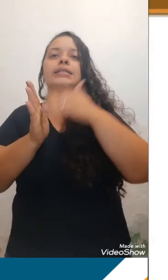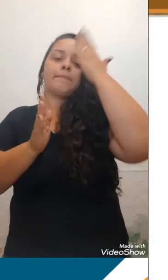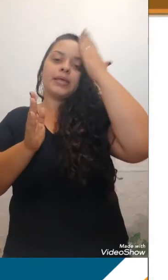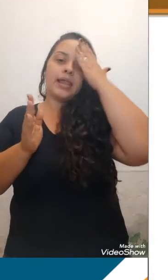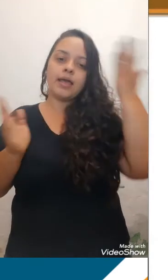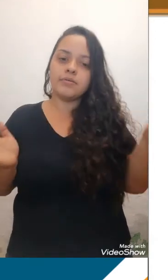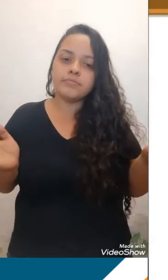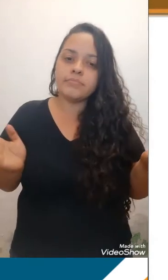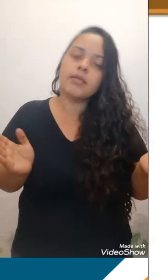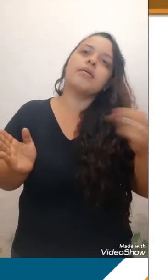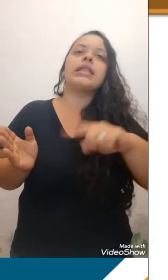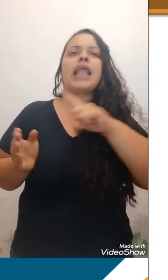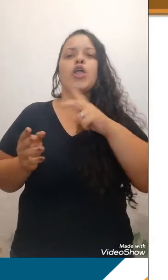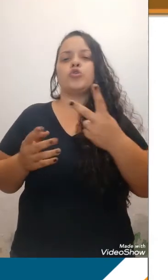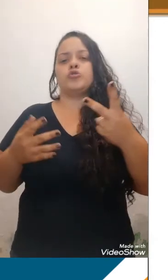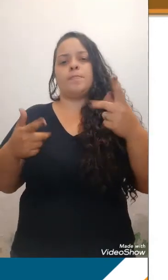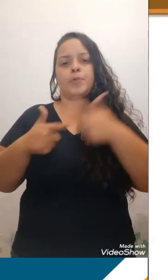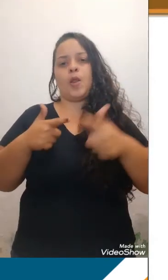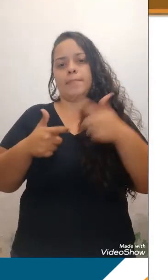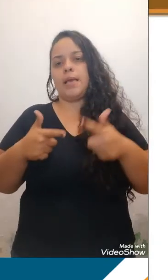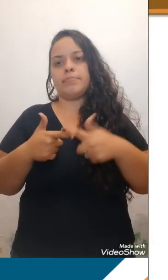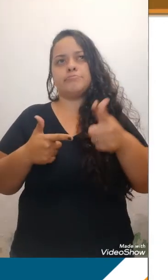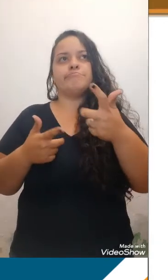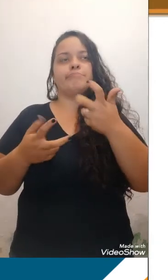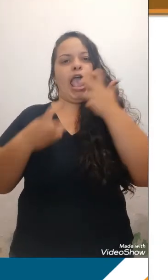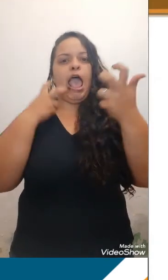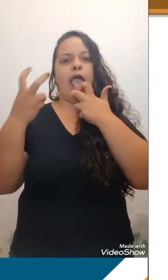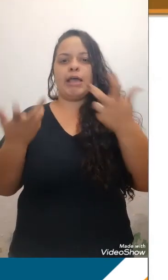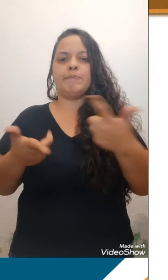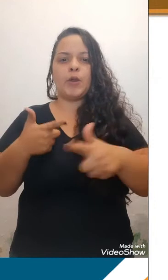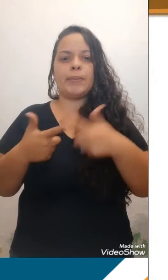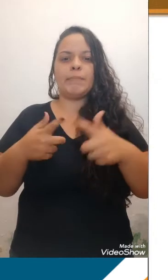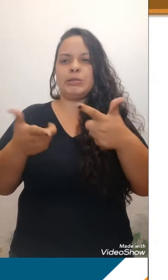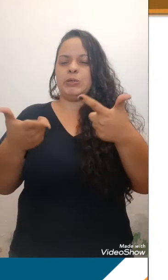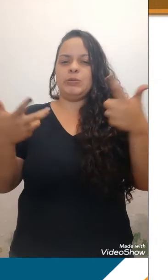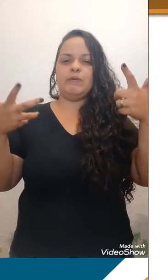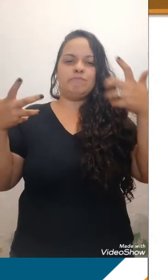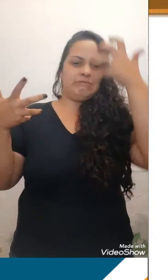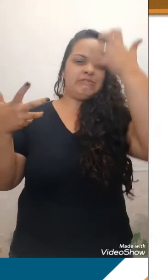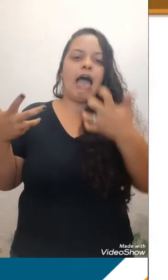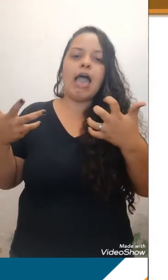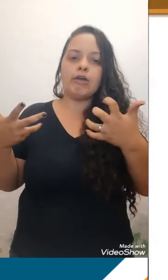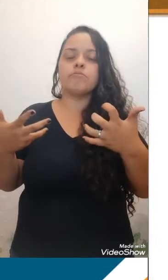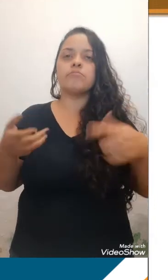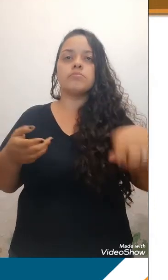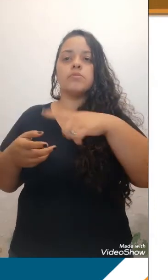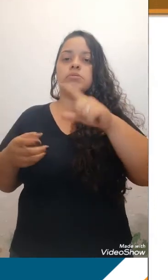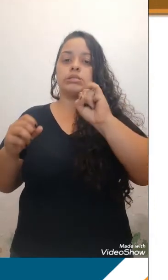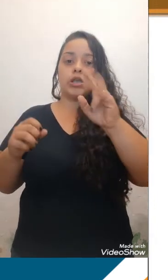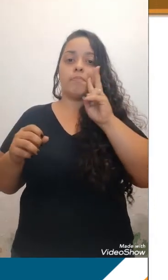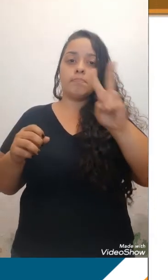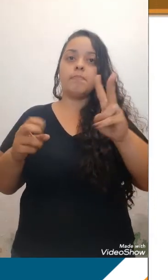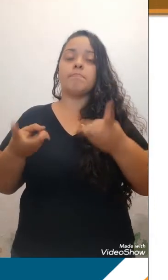saberá. Então, temos dois problemas gritantes se formos olhar